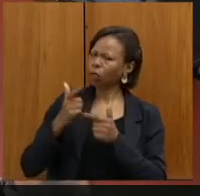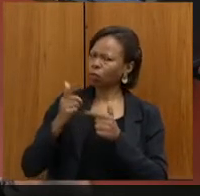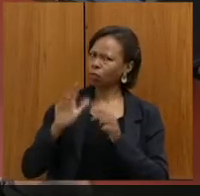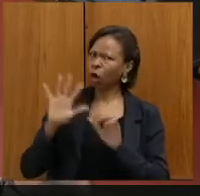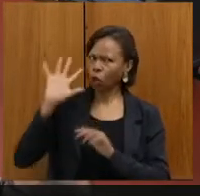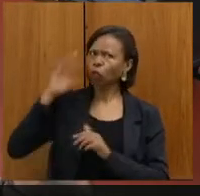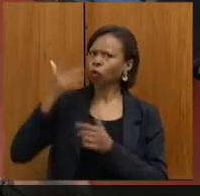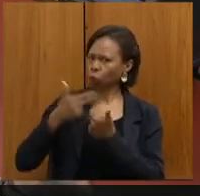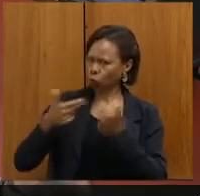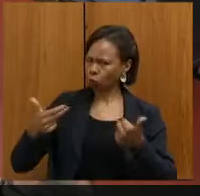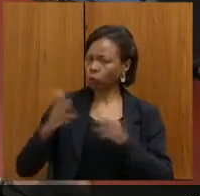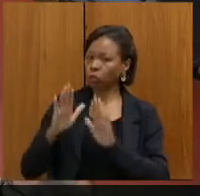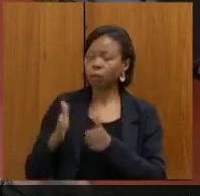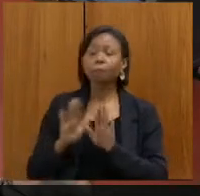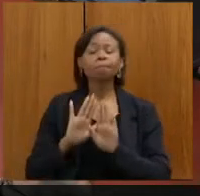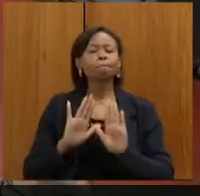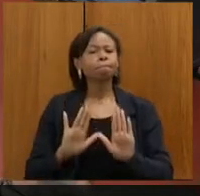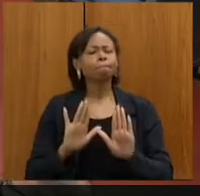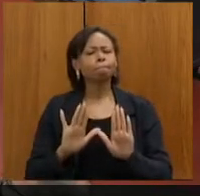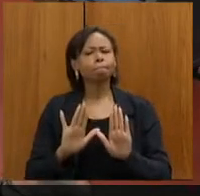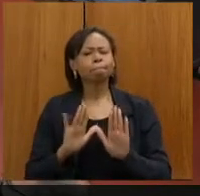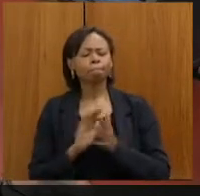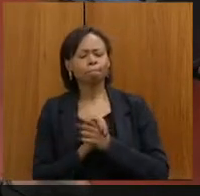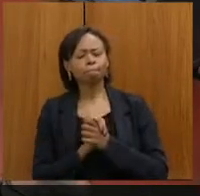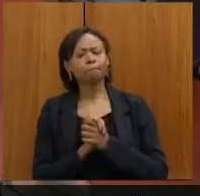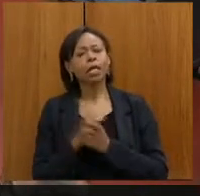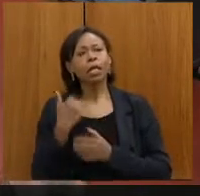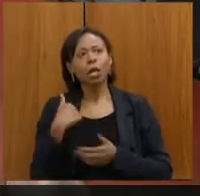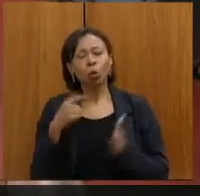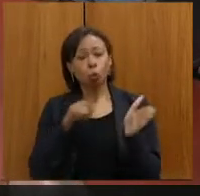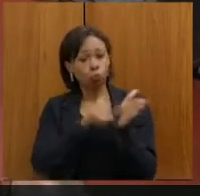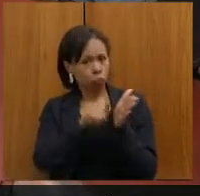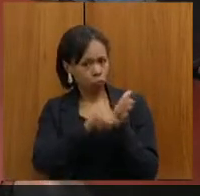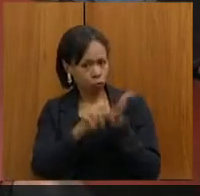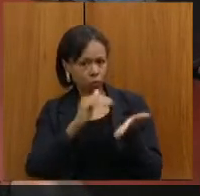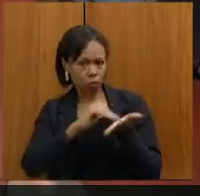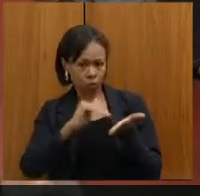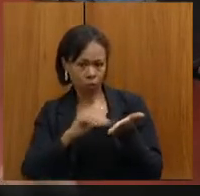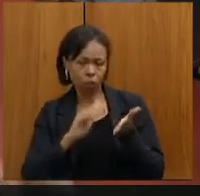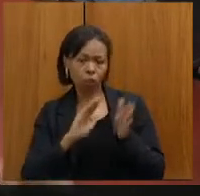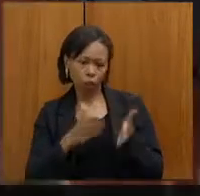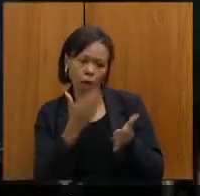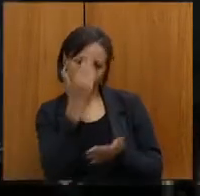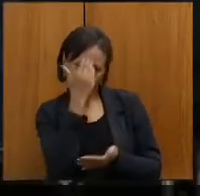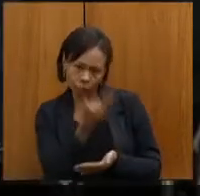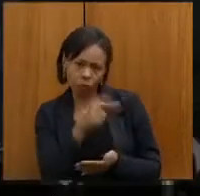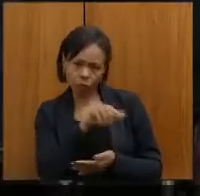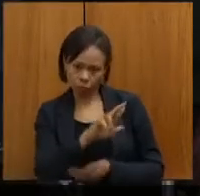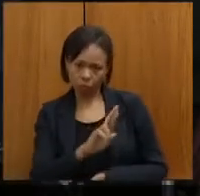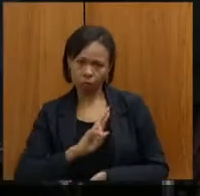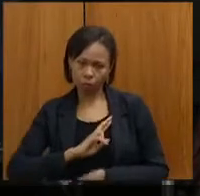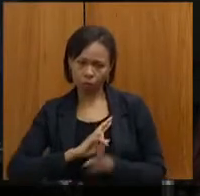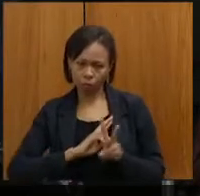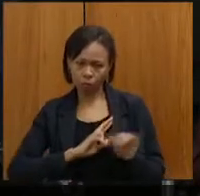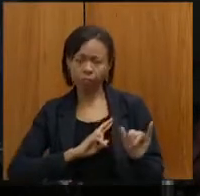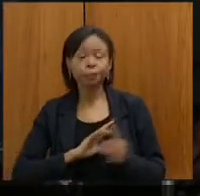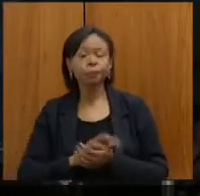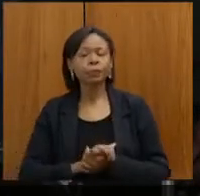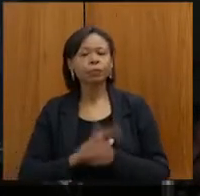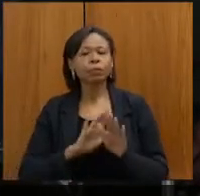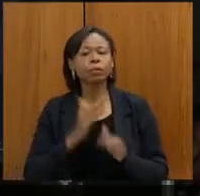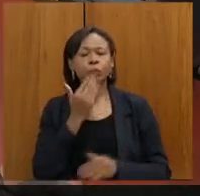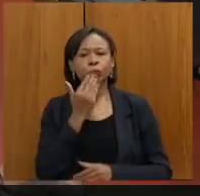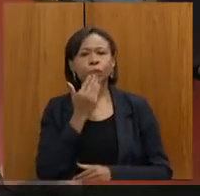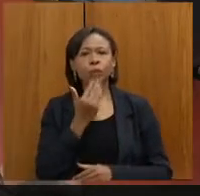mas vamos lá sua secretária eu tenho alguns questionamentos aí já agradeço de ante-mão as respostas Eu pediria